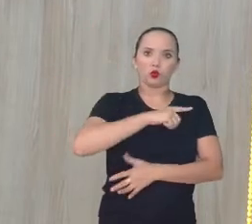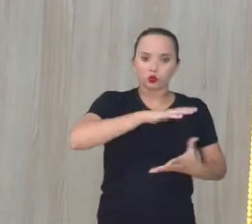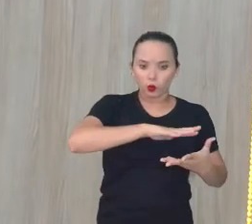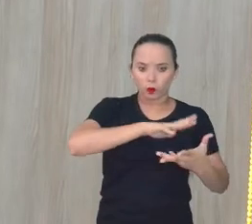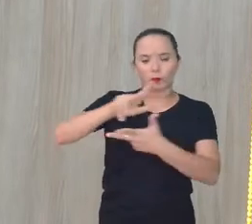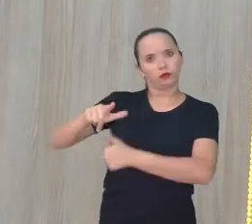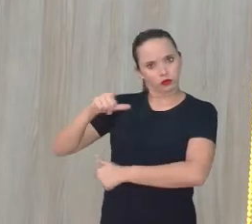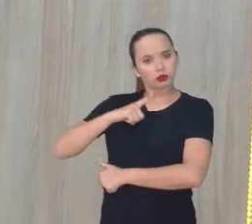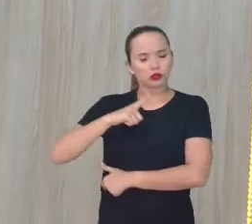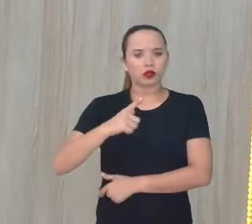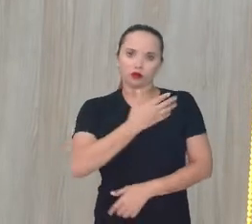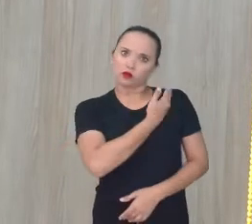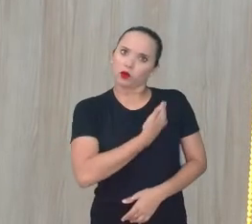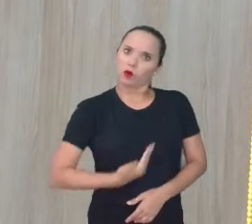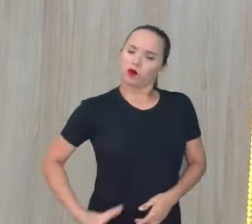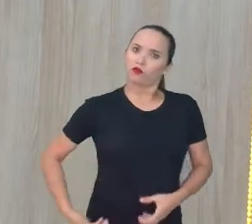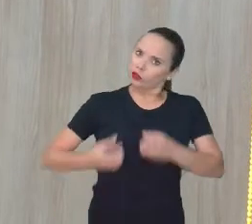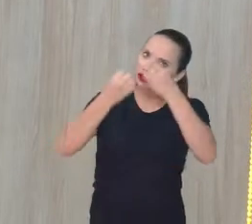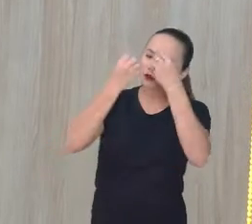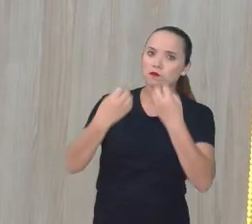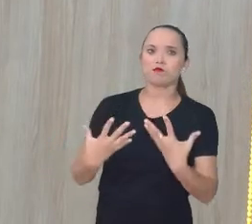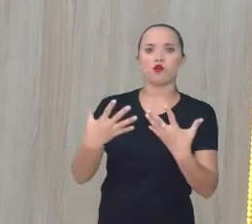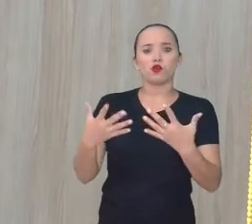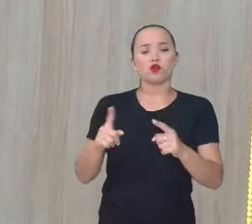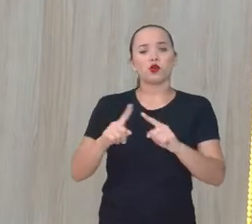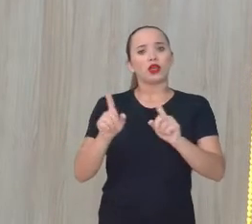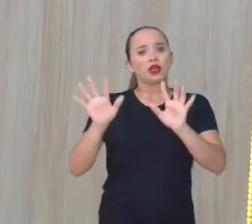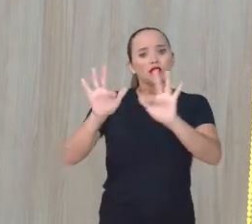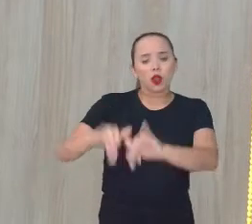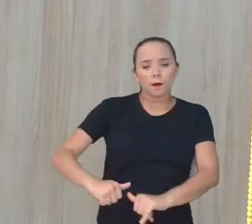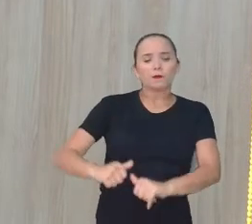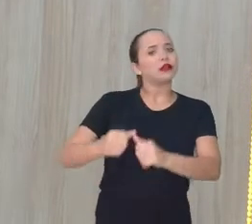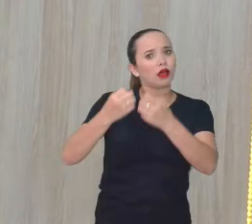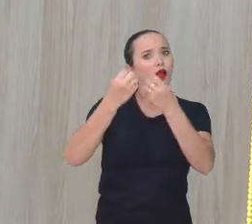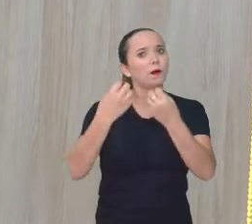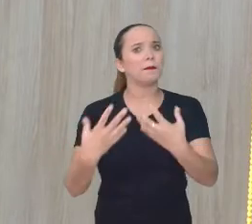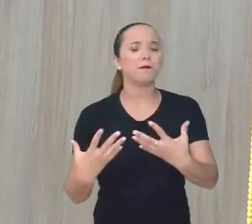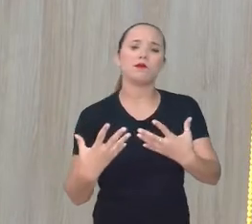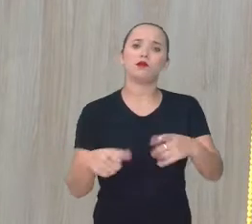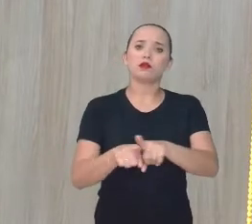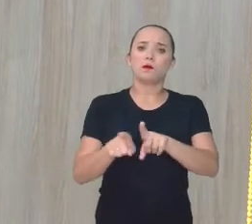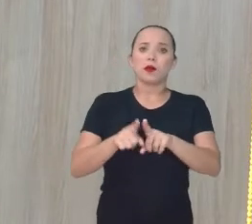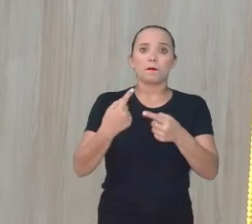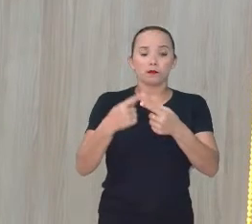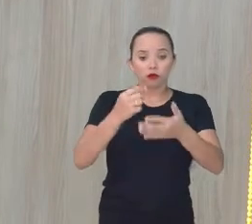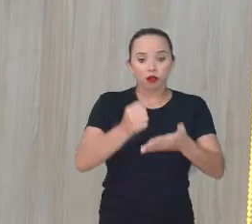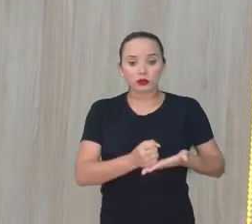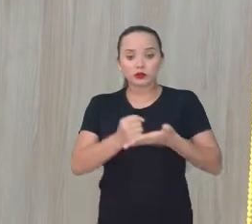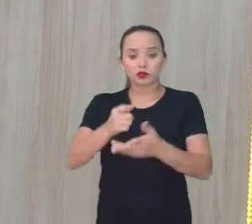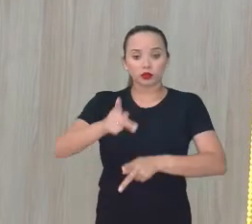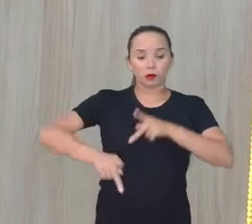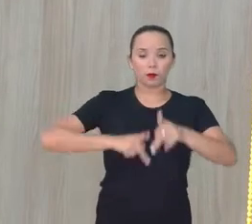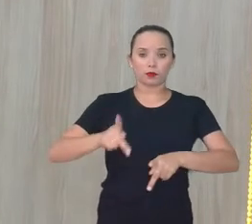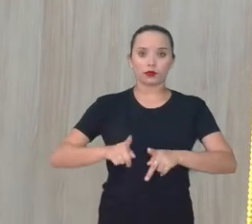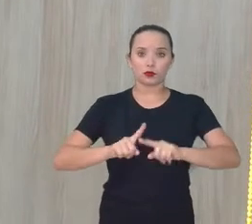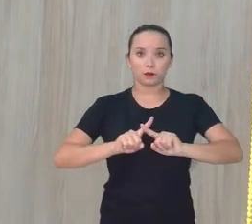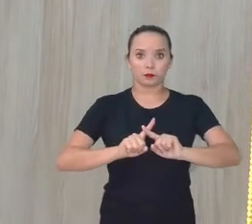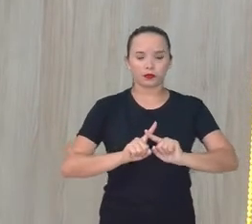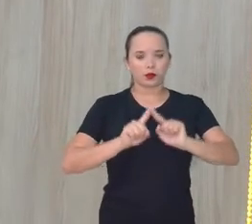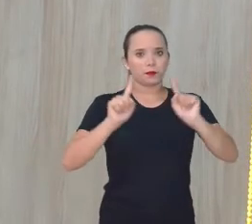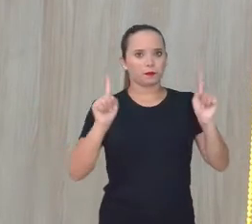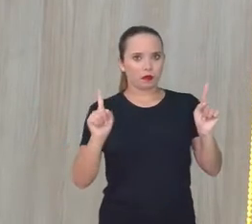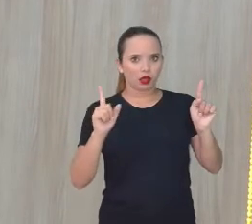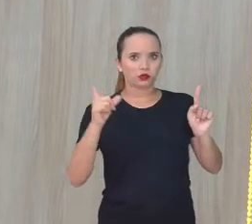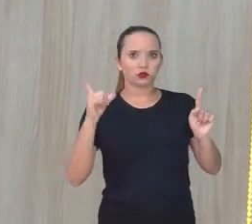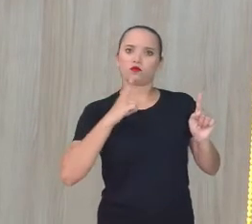tiveram governos, né, que terminaram por beneficiar também a sua população, mas a gente teve monarcas, né,